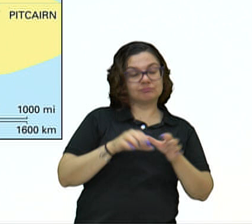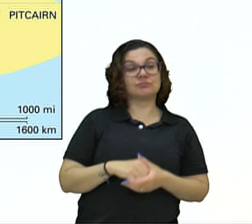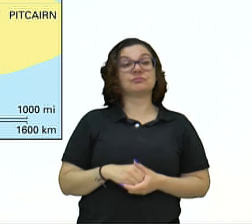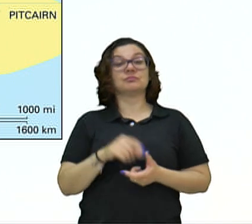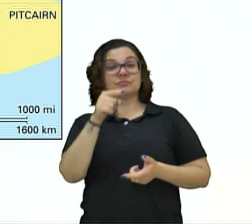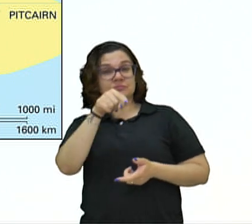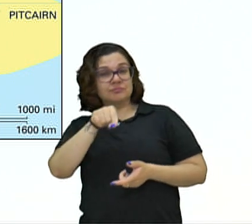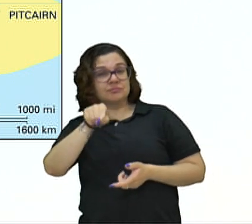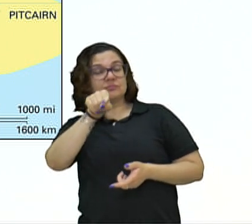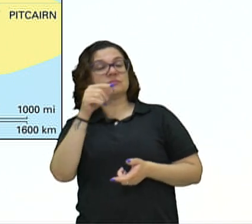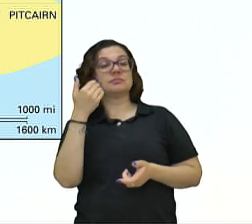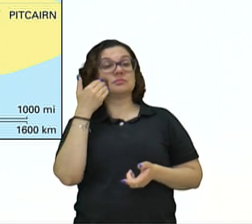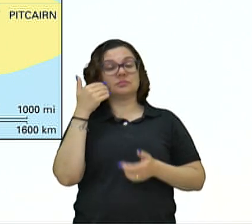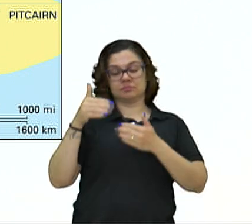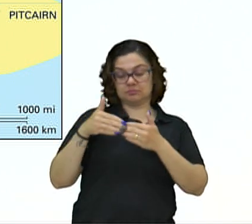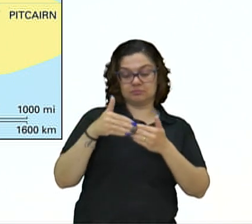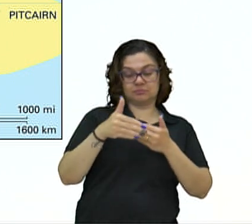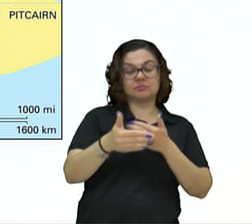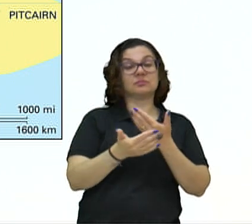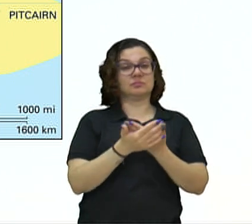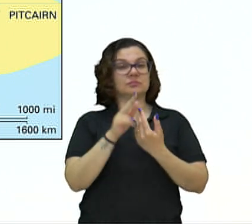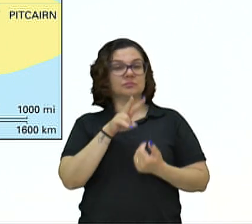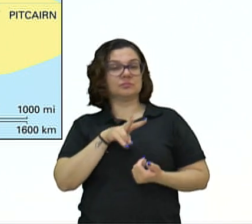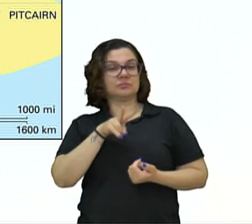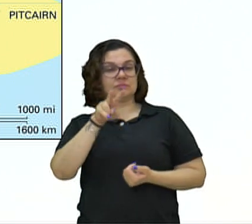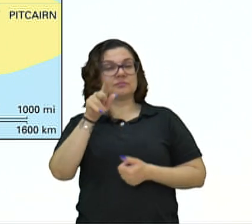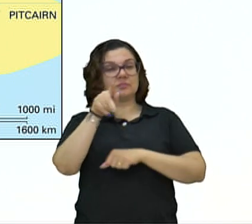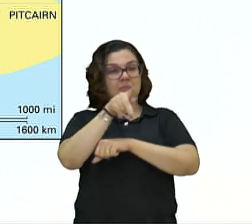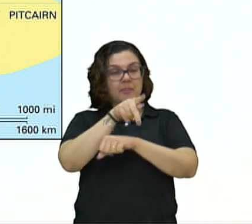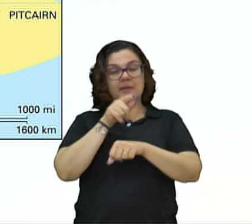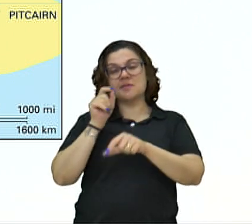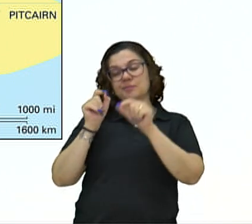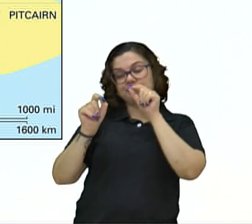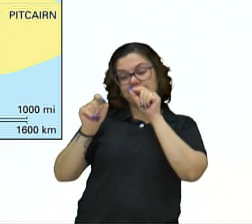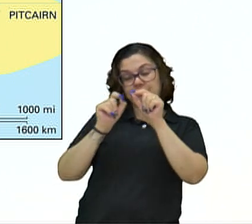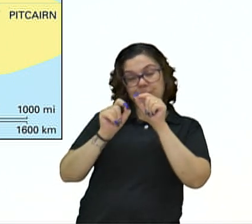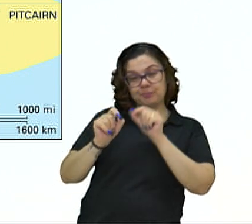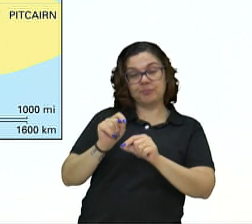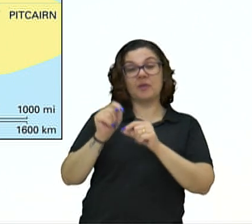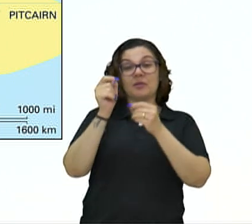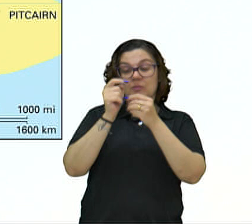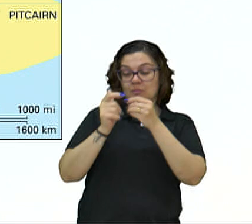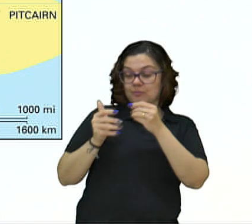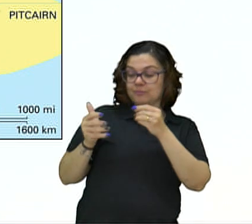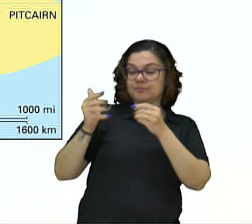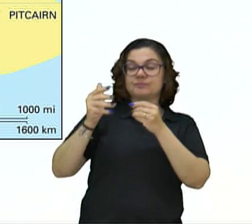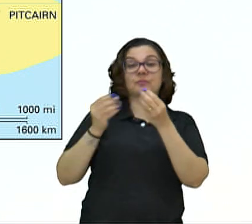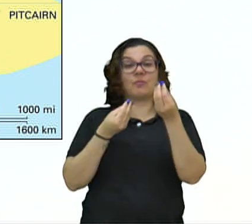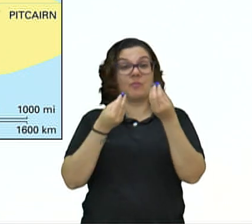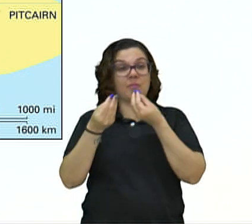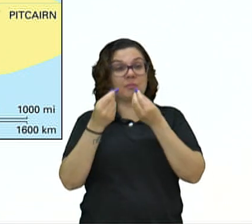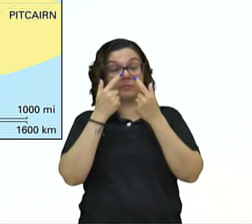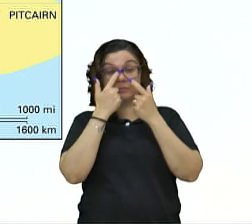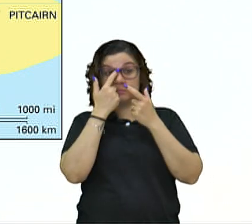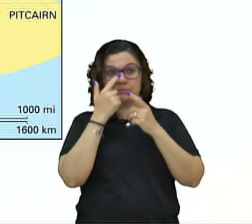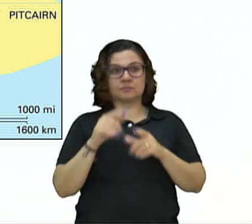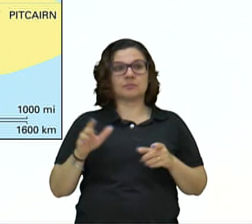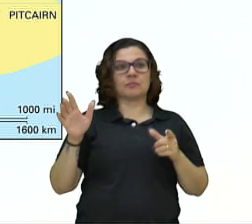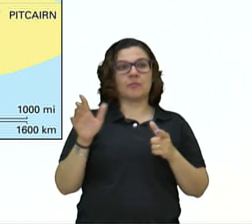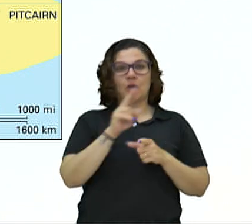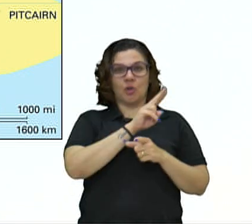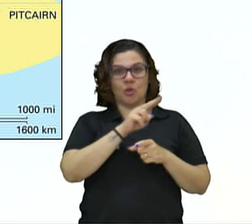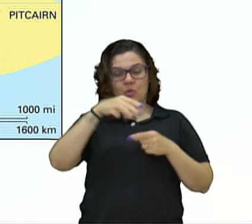para ao longo da aula a gente vai falar muito sobre esses pequenos países aqui então a regionalização da oceania tenha